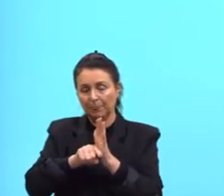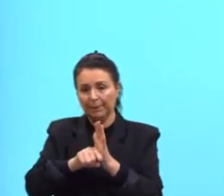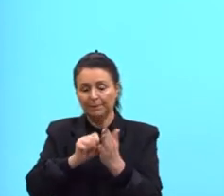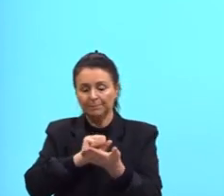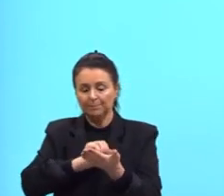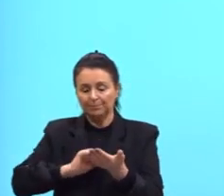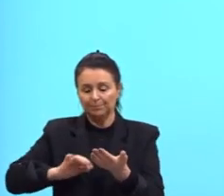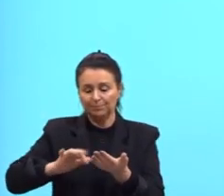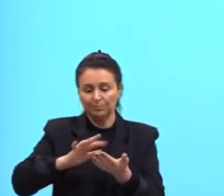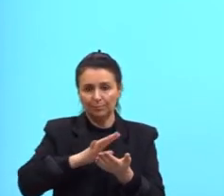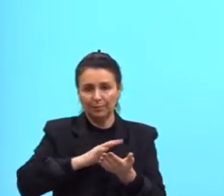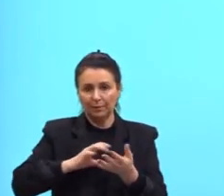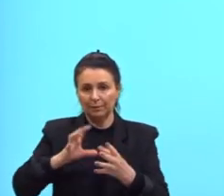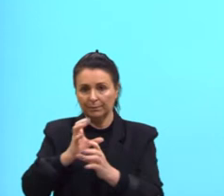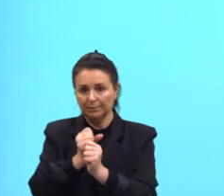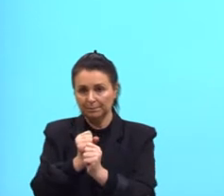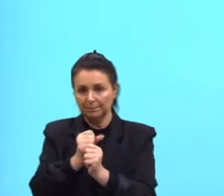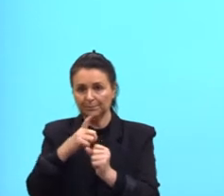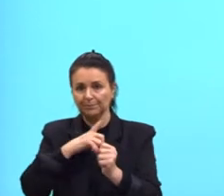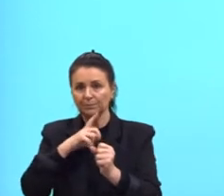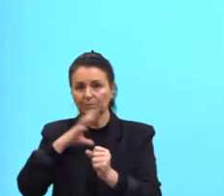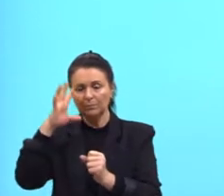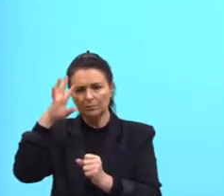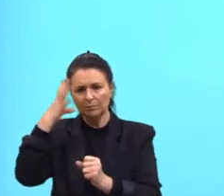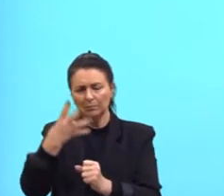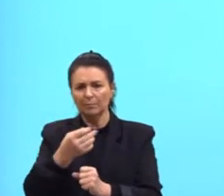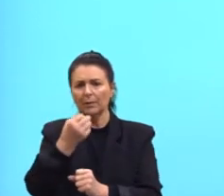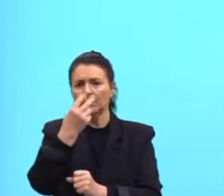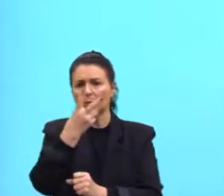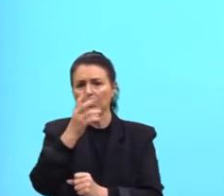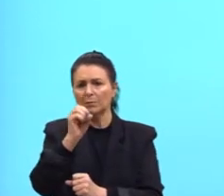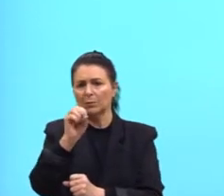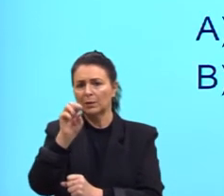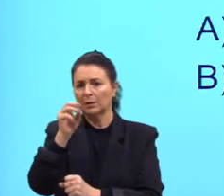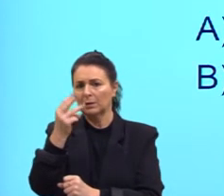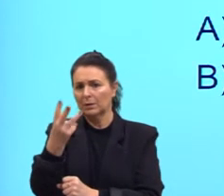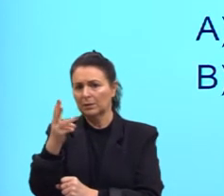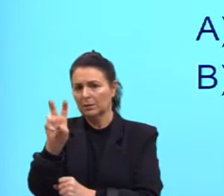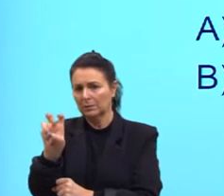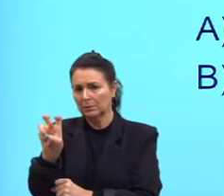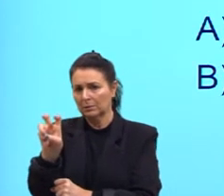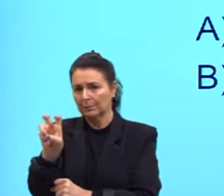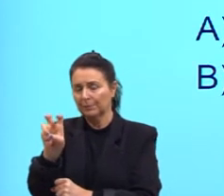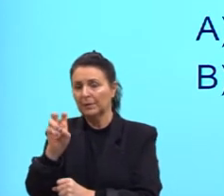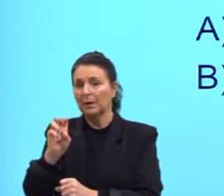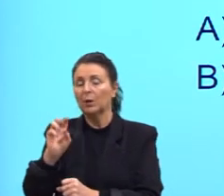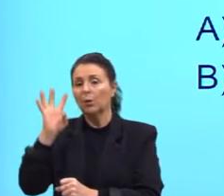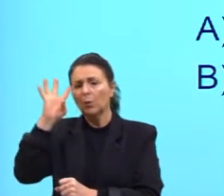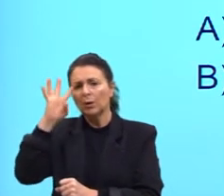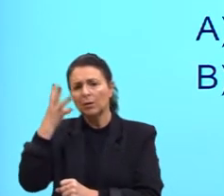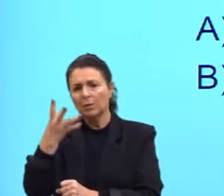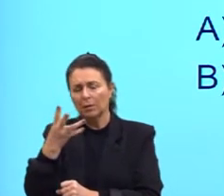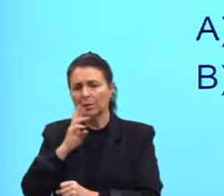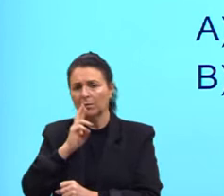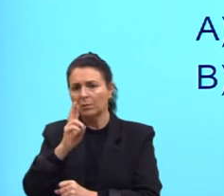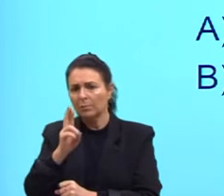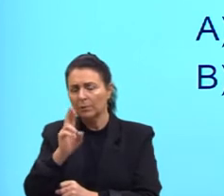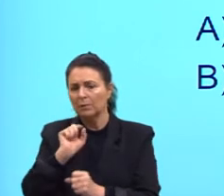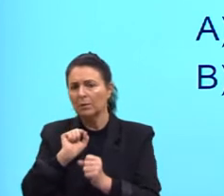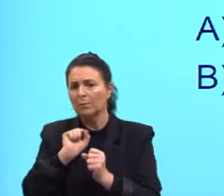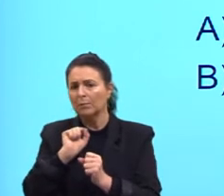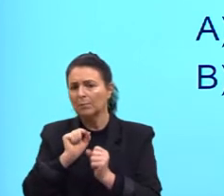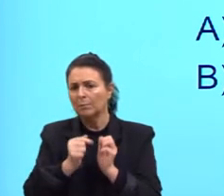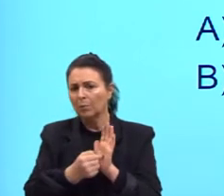calculando esta soma nós temos ele o resultado 2035 esse resultado indica Então